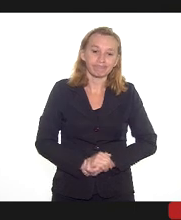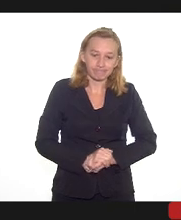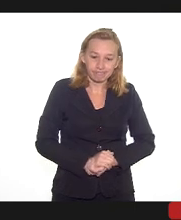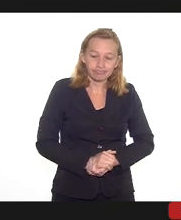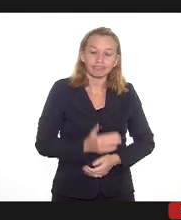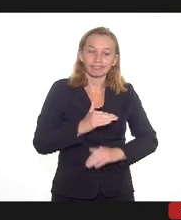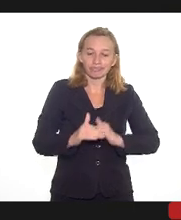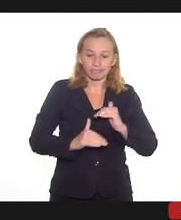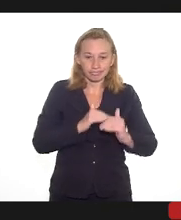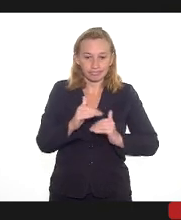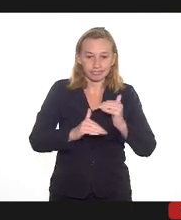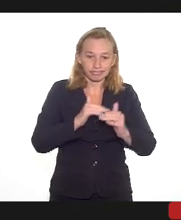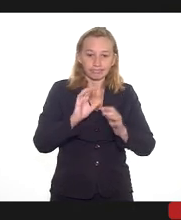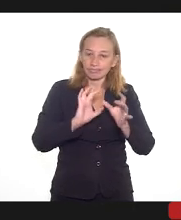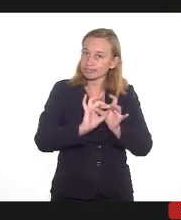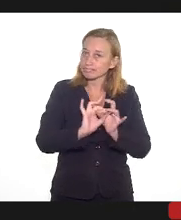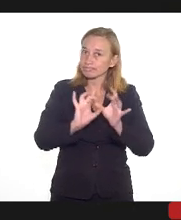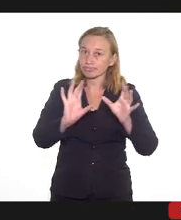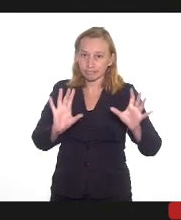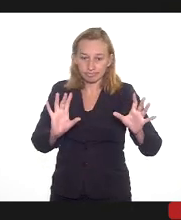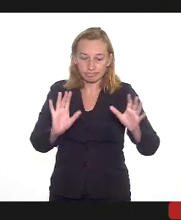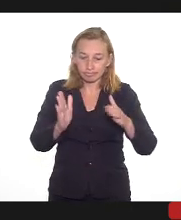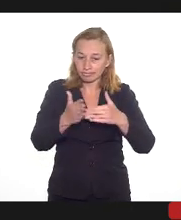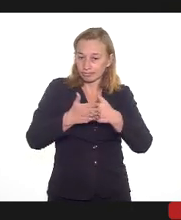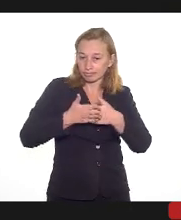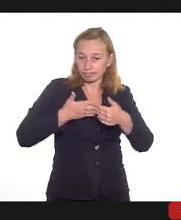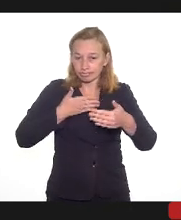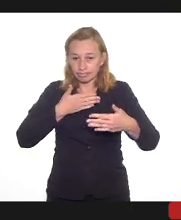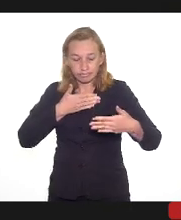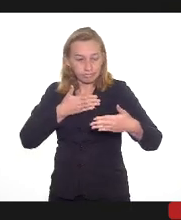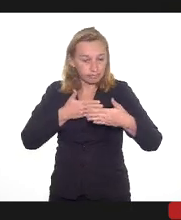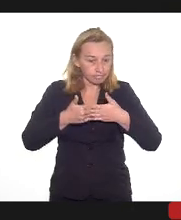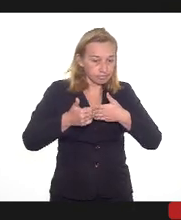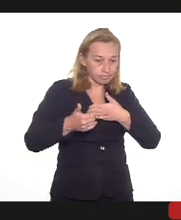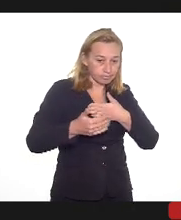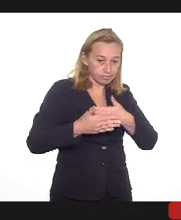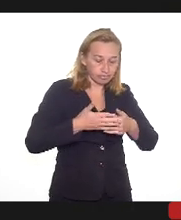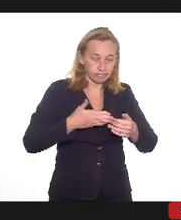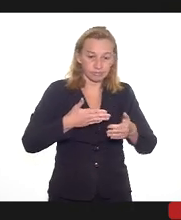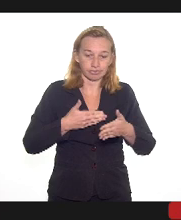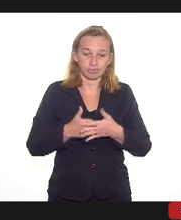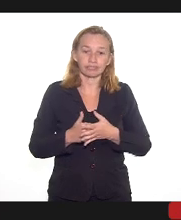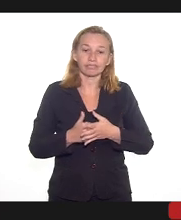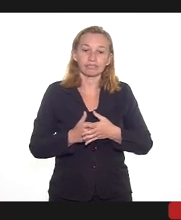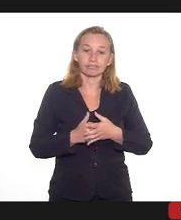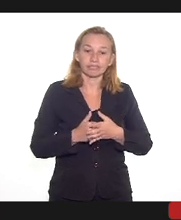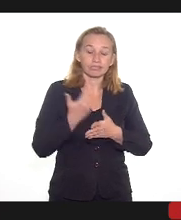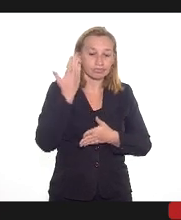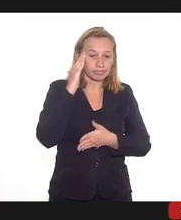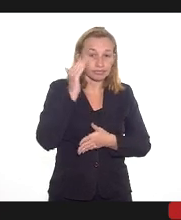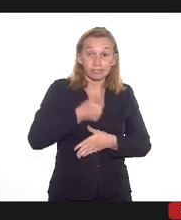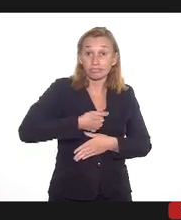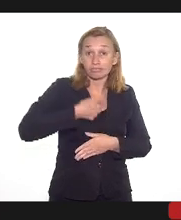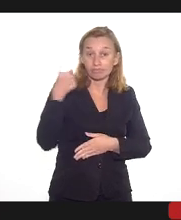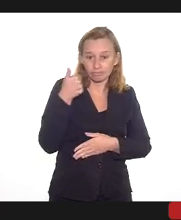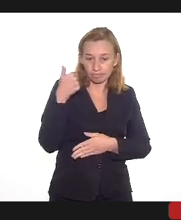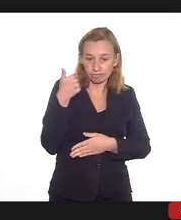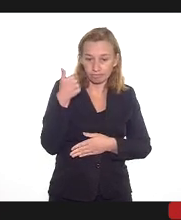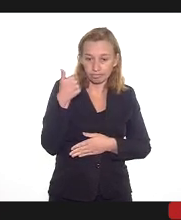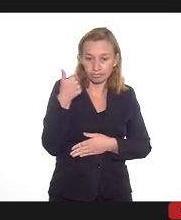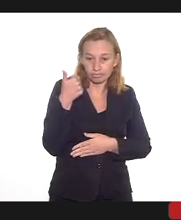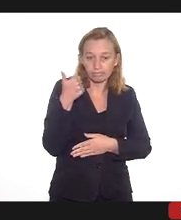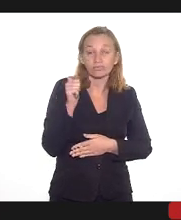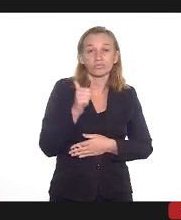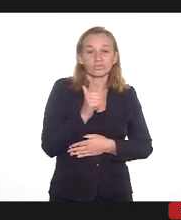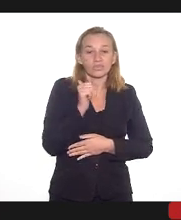para o desenvolvimento democrático de qualquer entendimento, que seja, na verdade, um entendimento do melhor. E o melhor, na